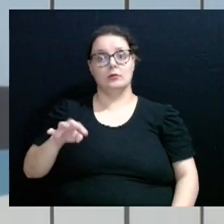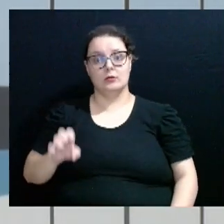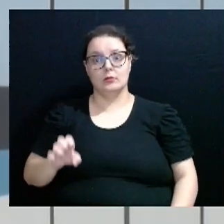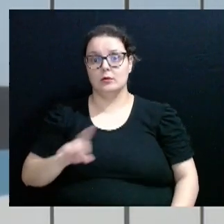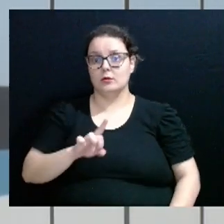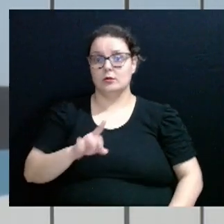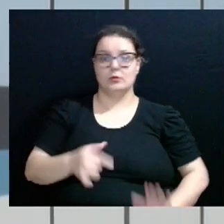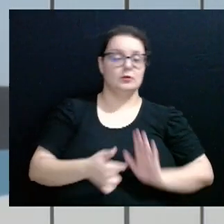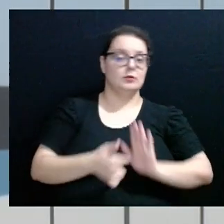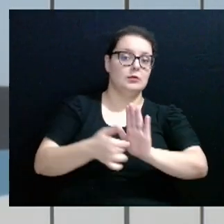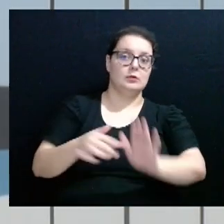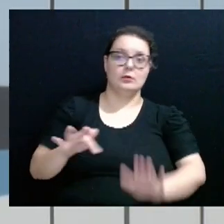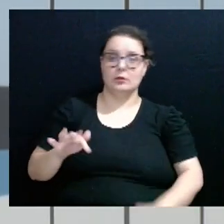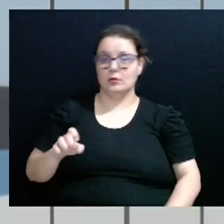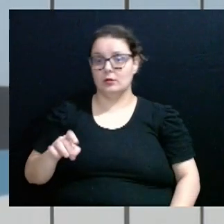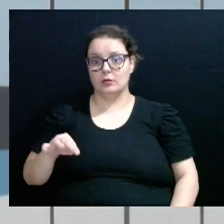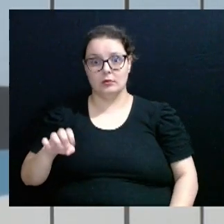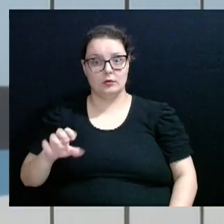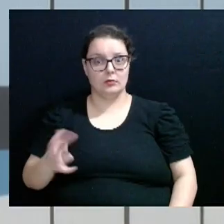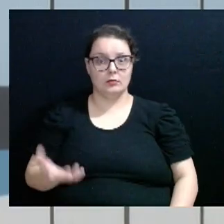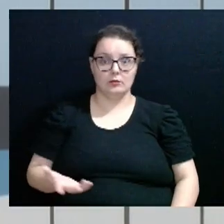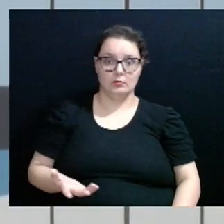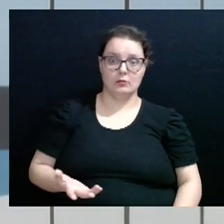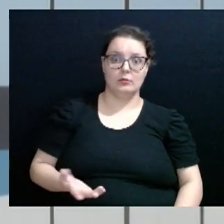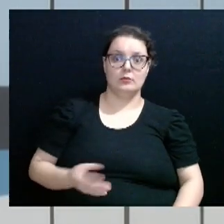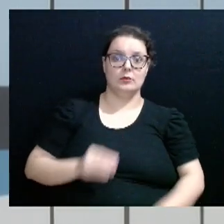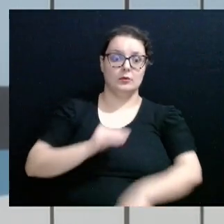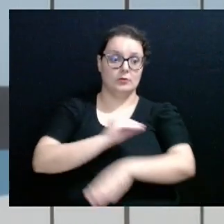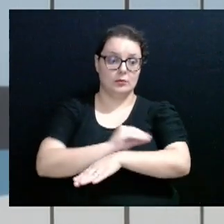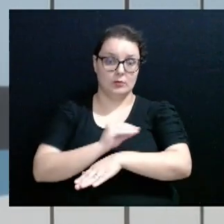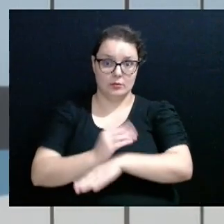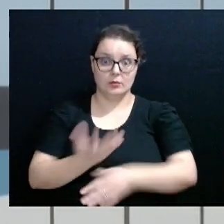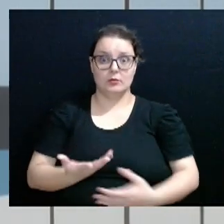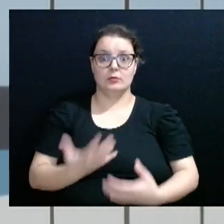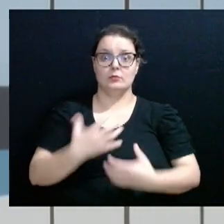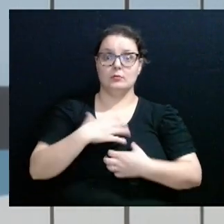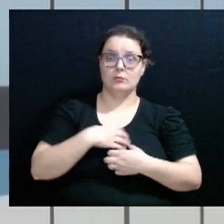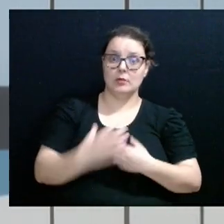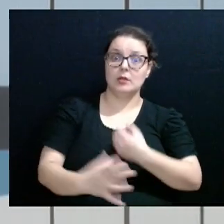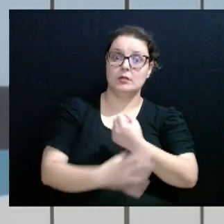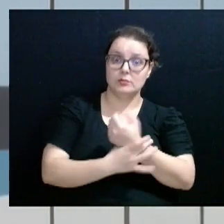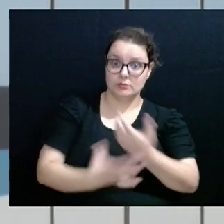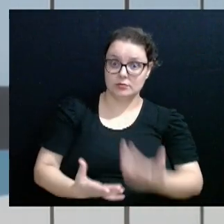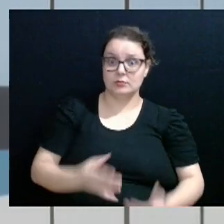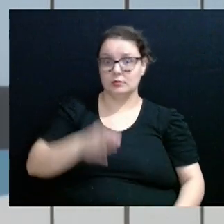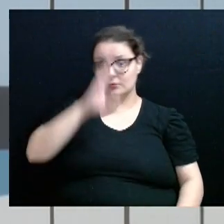fonte, ter um cuidado para que ela se sinta segura, né? Principalmente se for uma